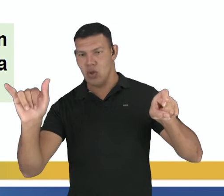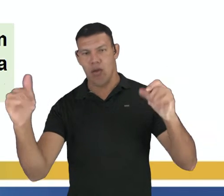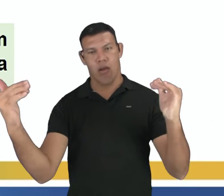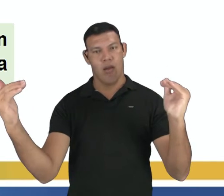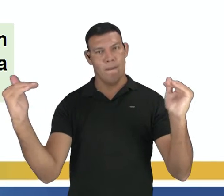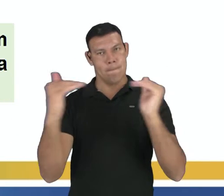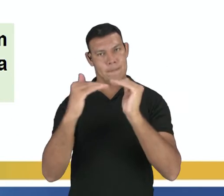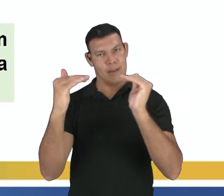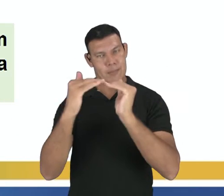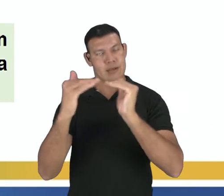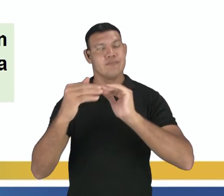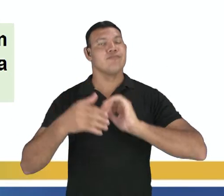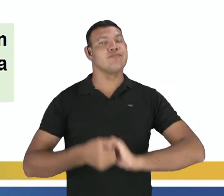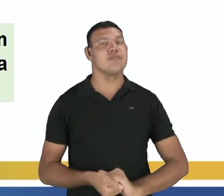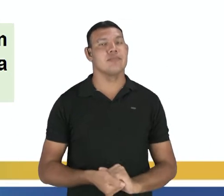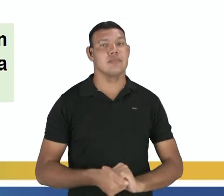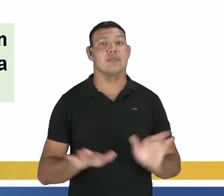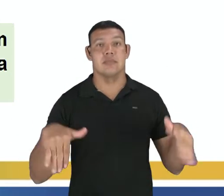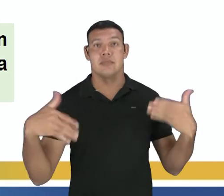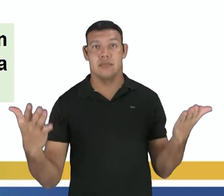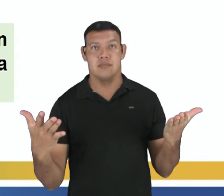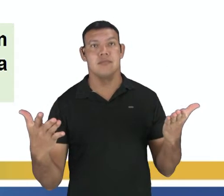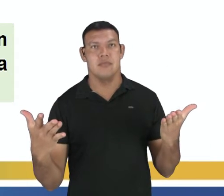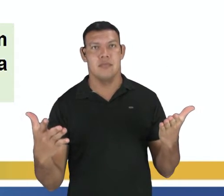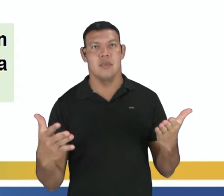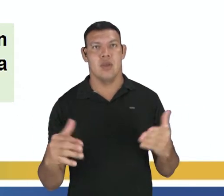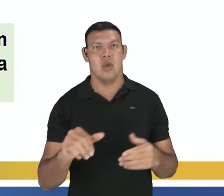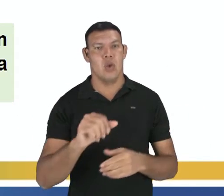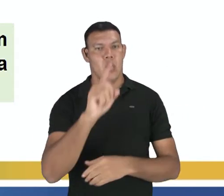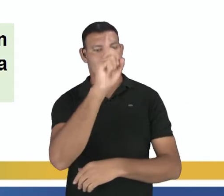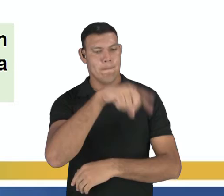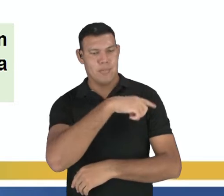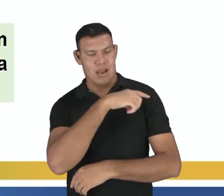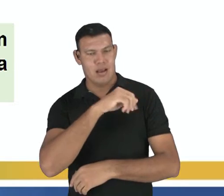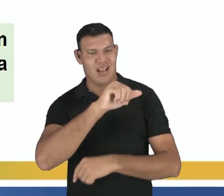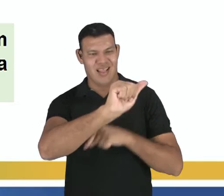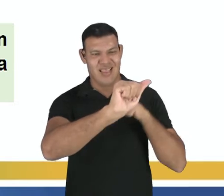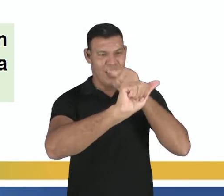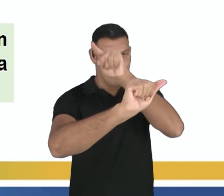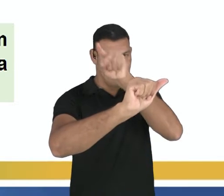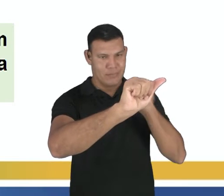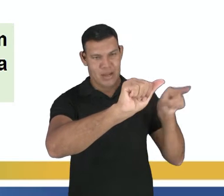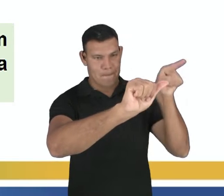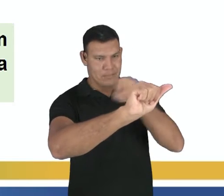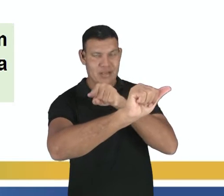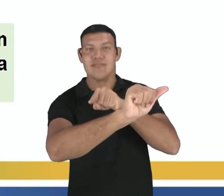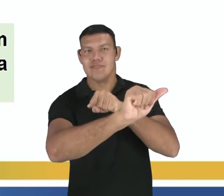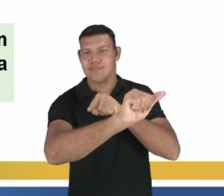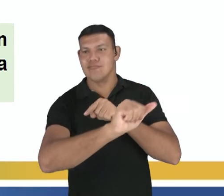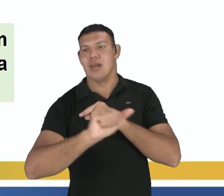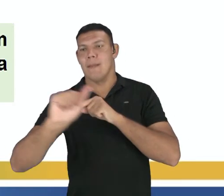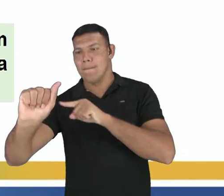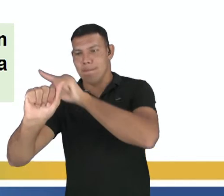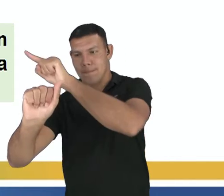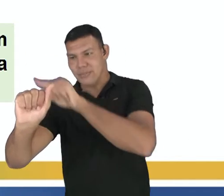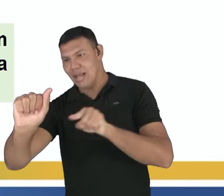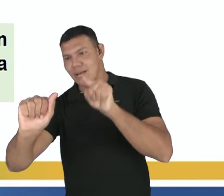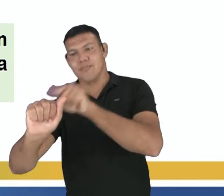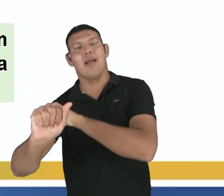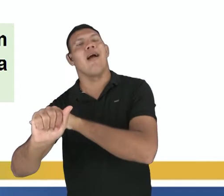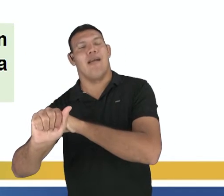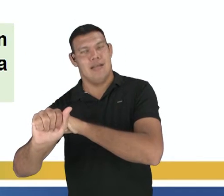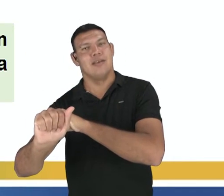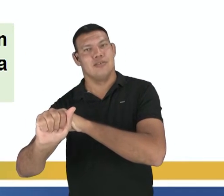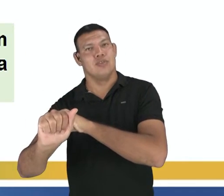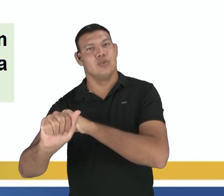da base, ele simplesmente deixou de existir, ele foi anulado para se trabalhar aí